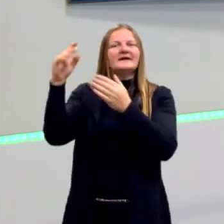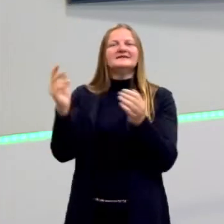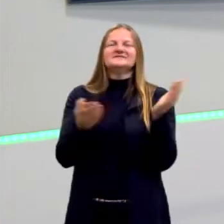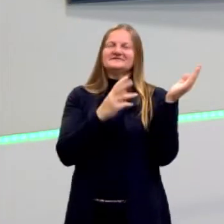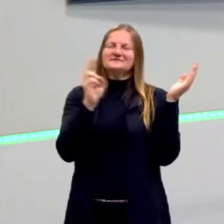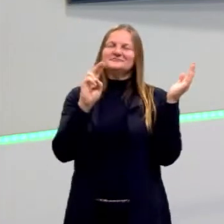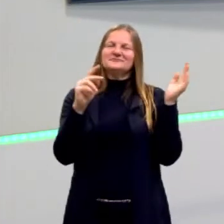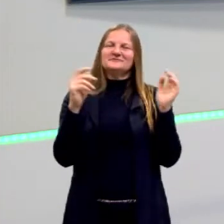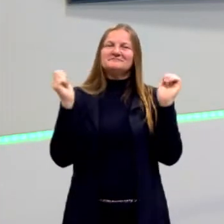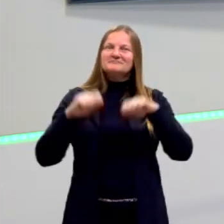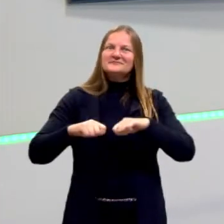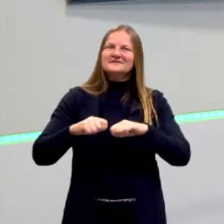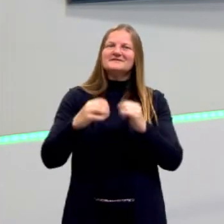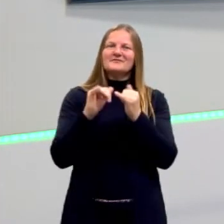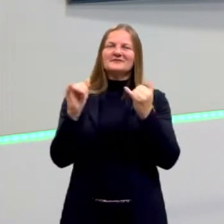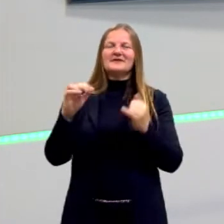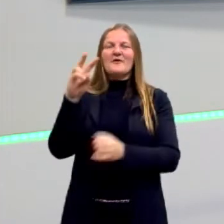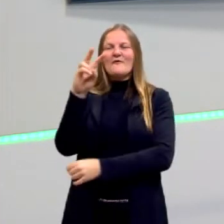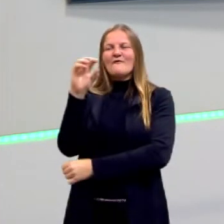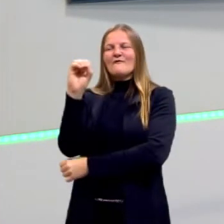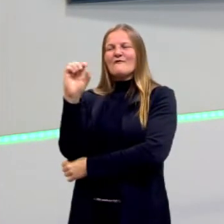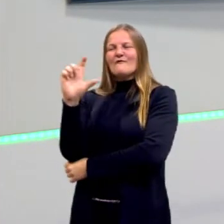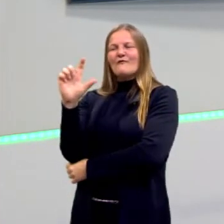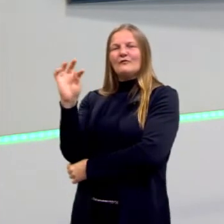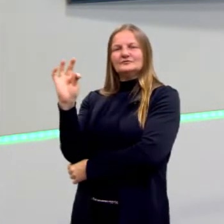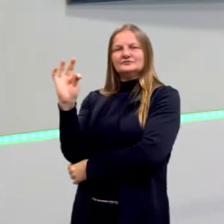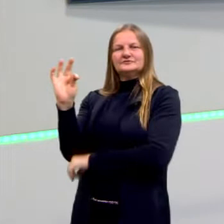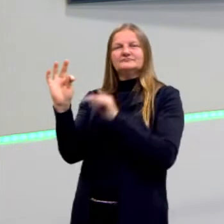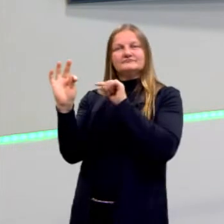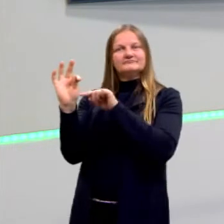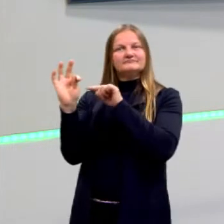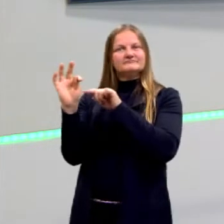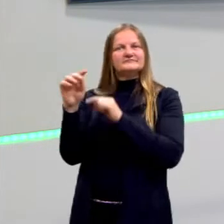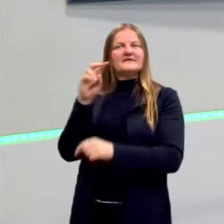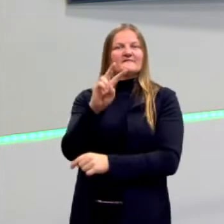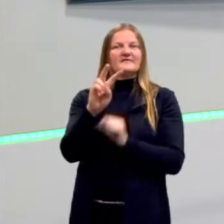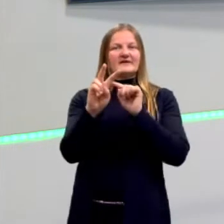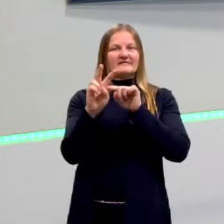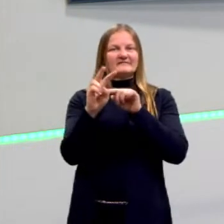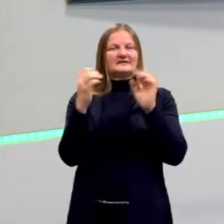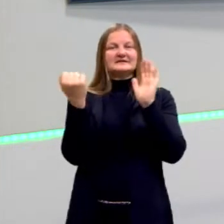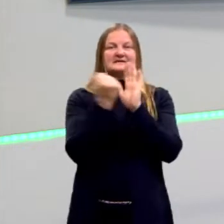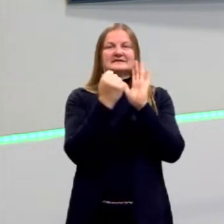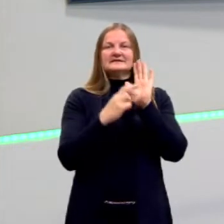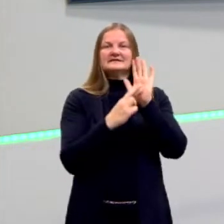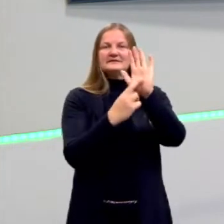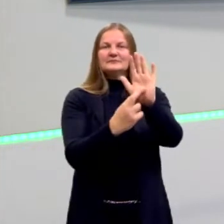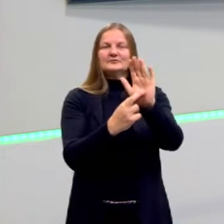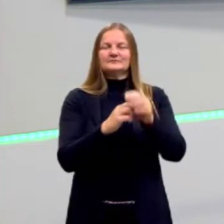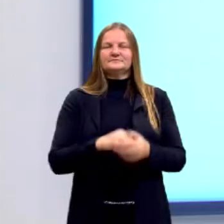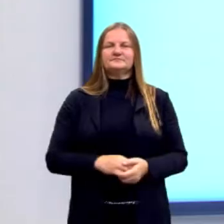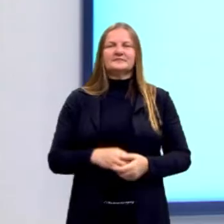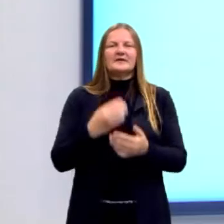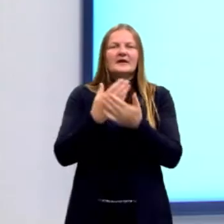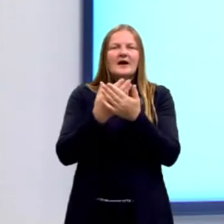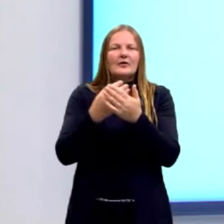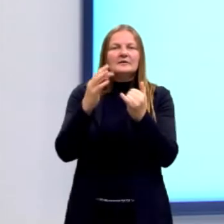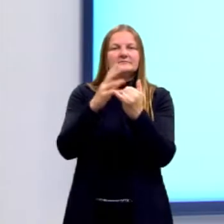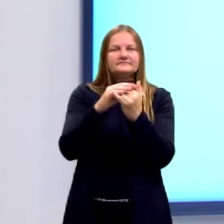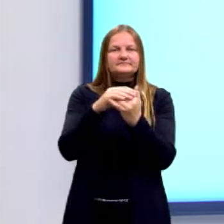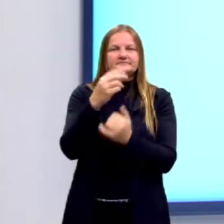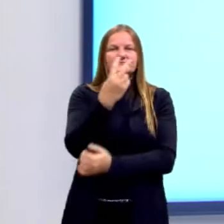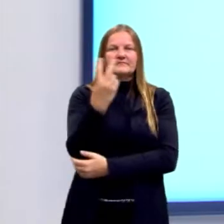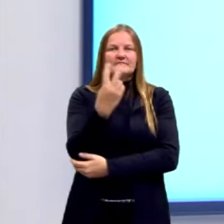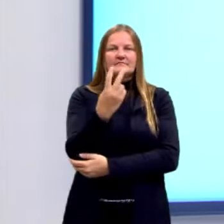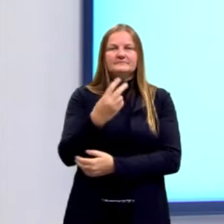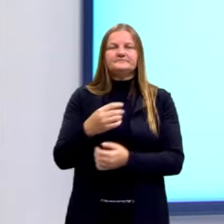o potencial elétrico tem um Volte por unidade e Vocês já viram né na aula 22 de química